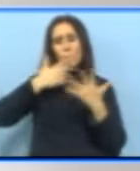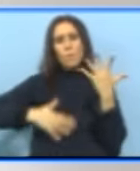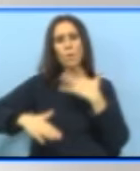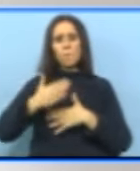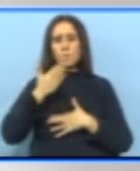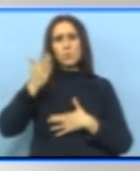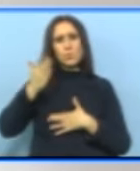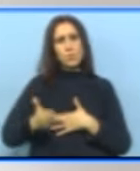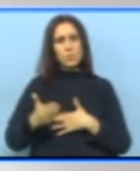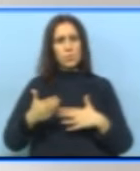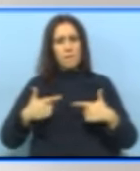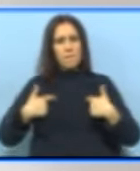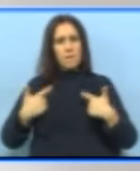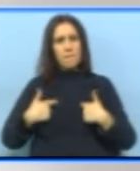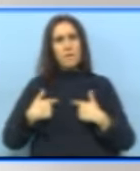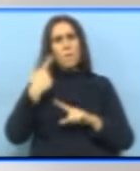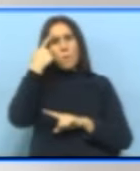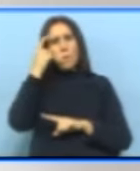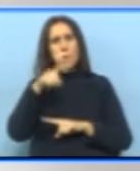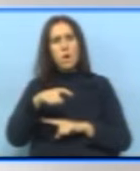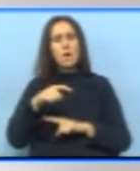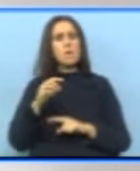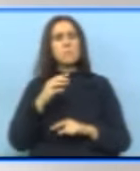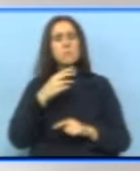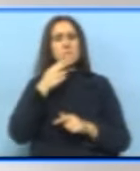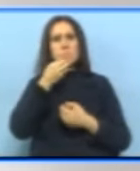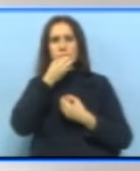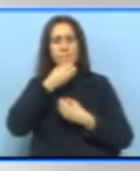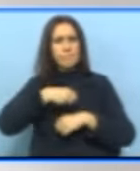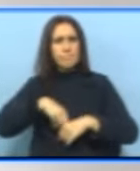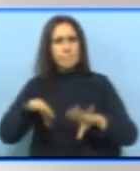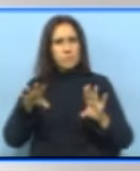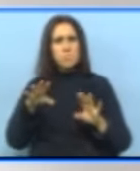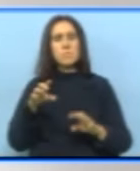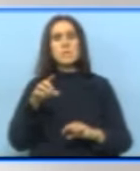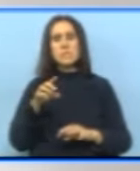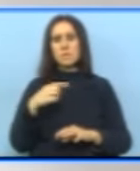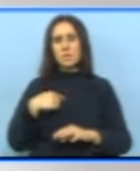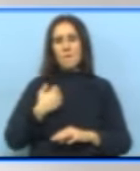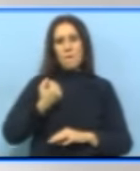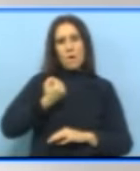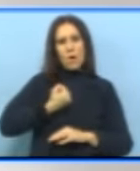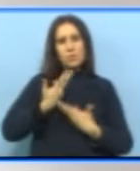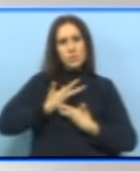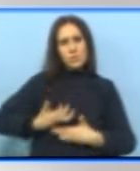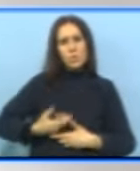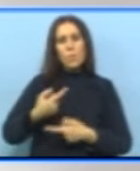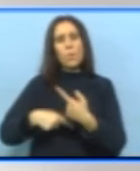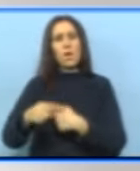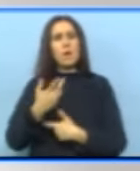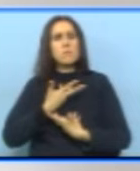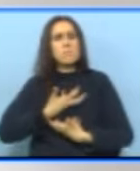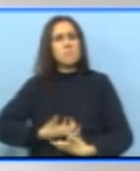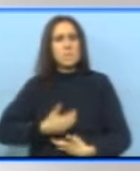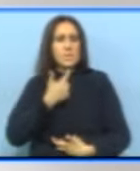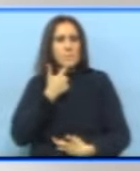de proporcionalidade e, as tantas, para vingar uma pequena ação, comete as maiores atrocidades. A ideia de olho